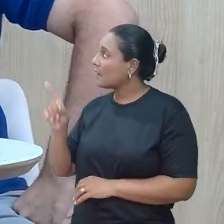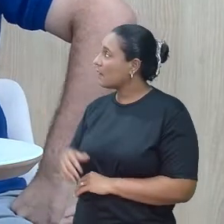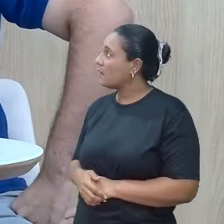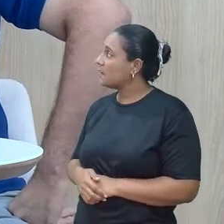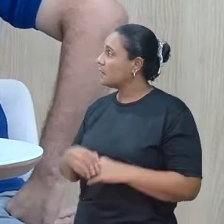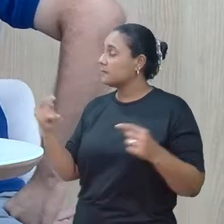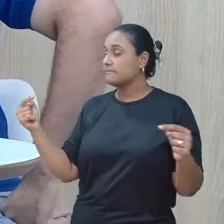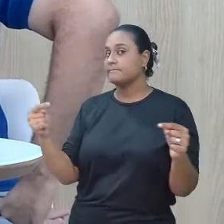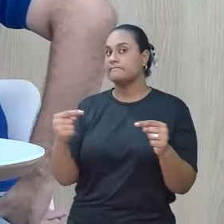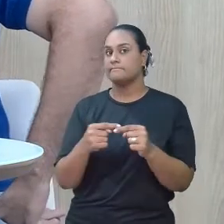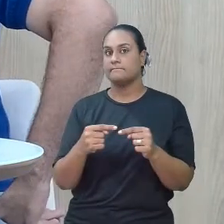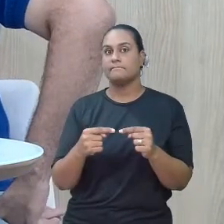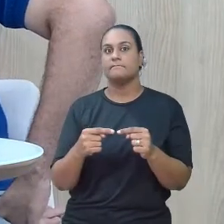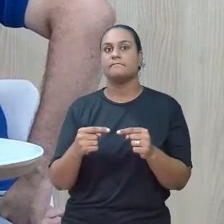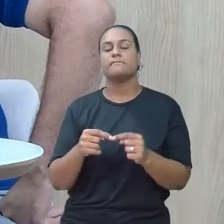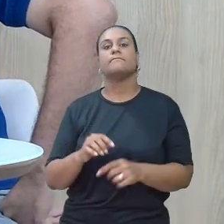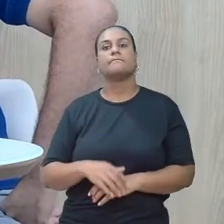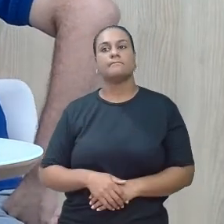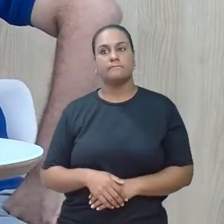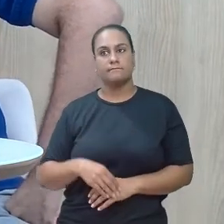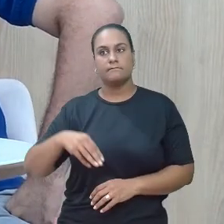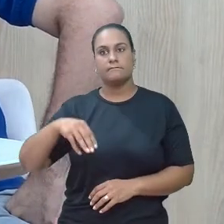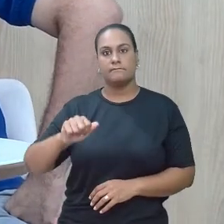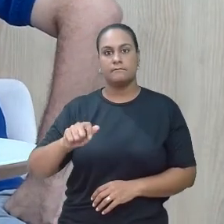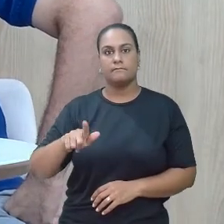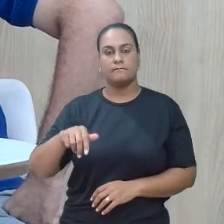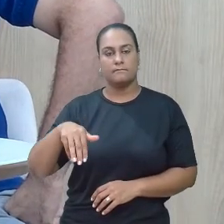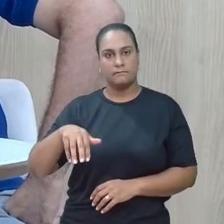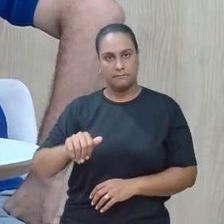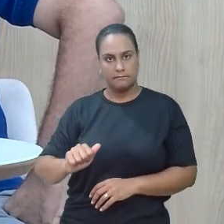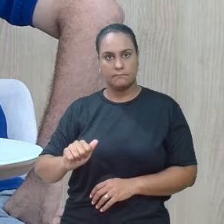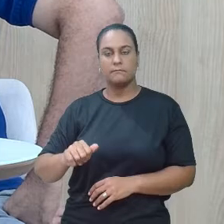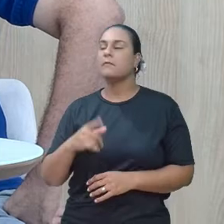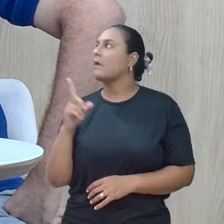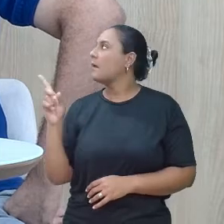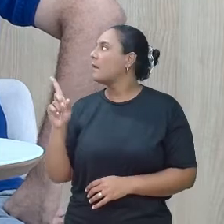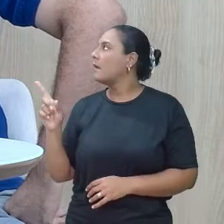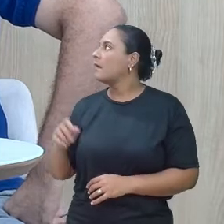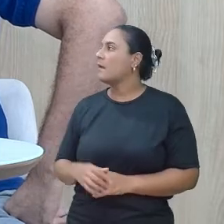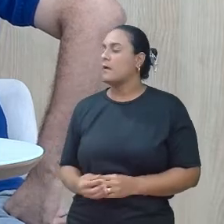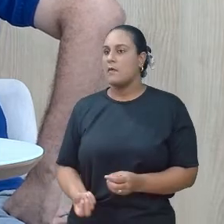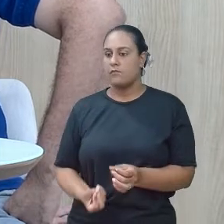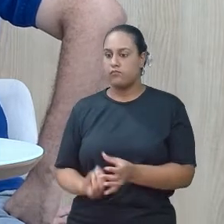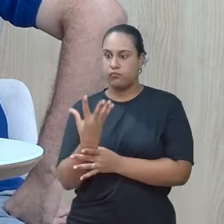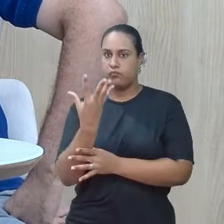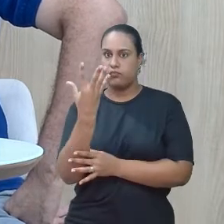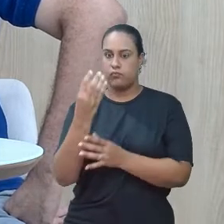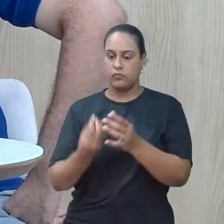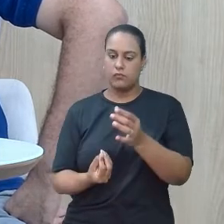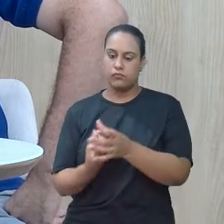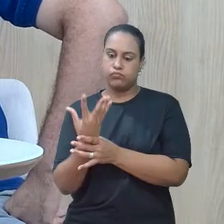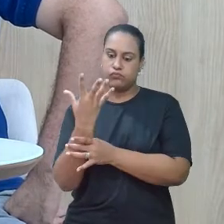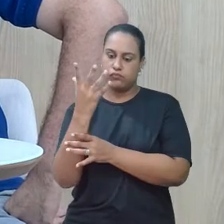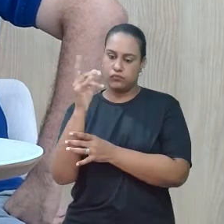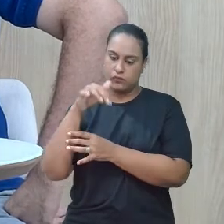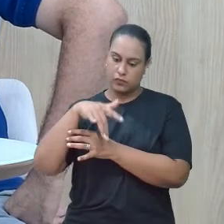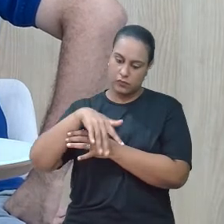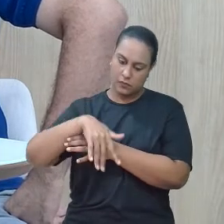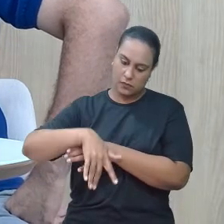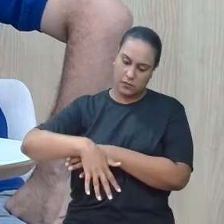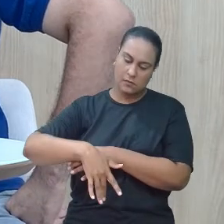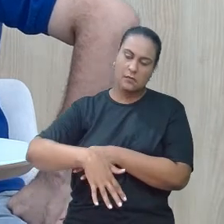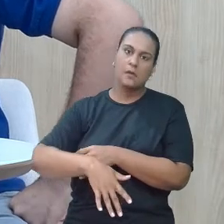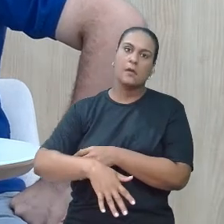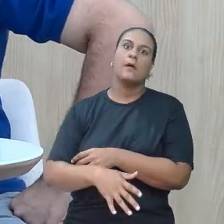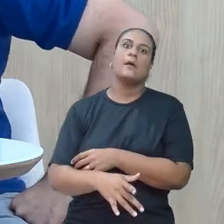vulcânica, né? Como essa magma, como ele brota, né? no nosso solo, no nosso terreno, ele vem cheio de